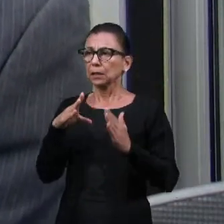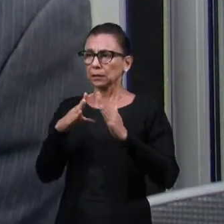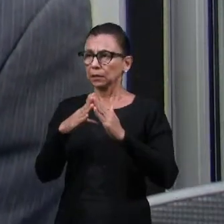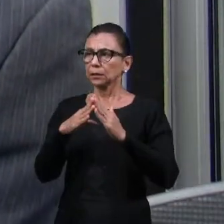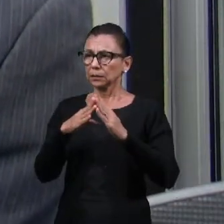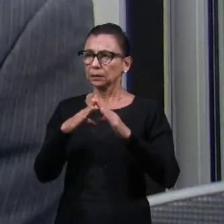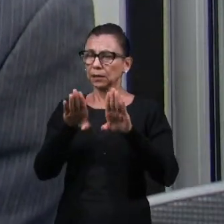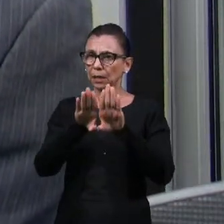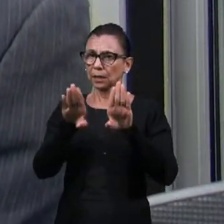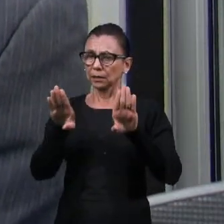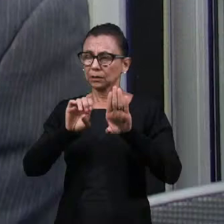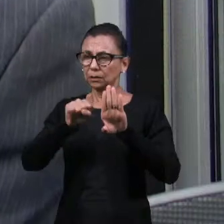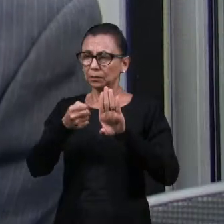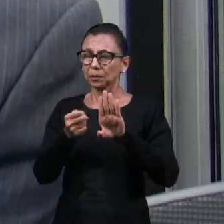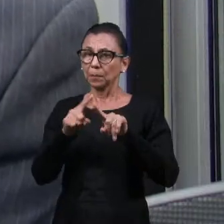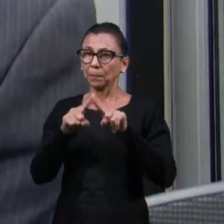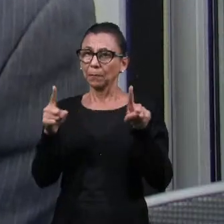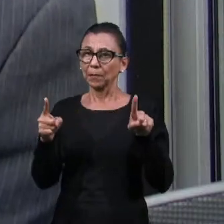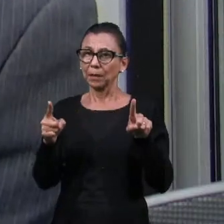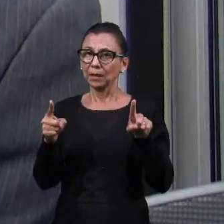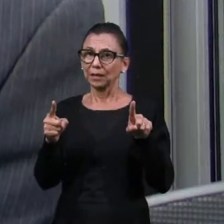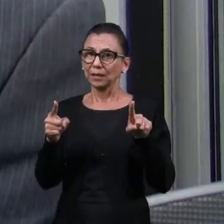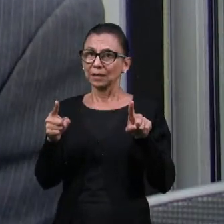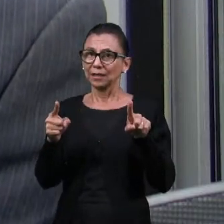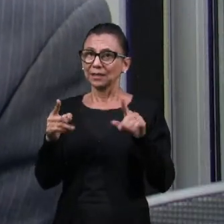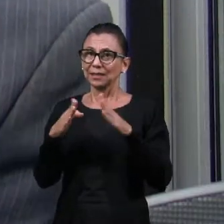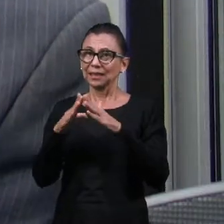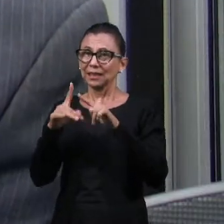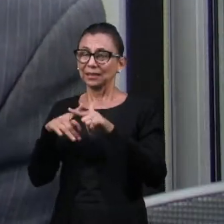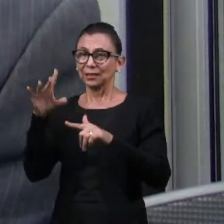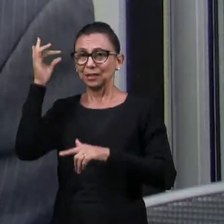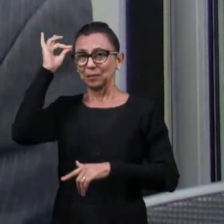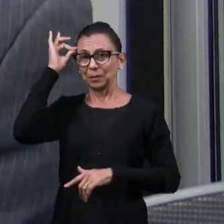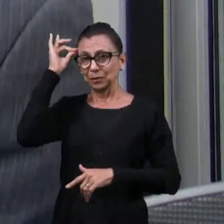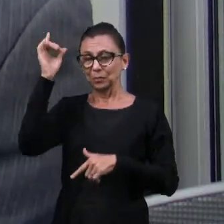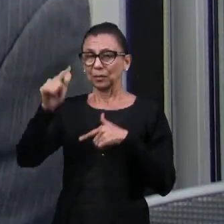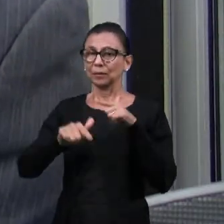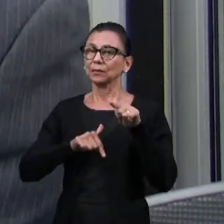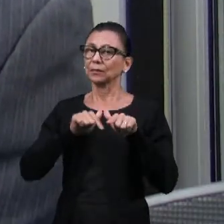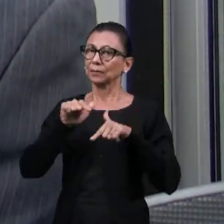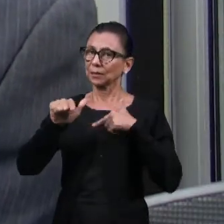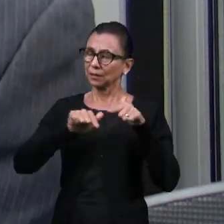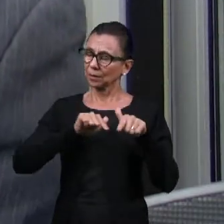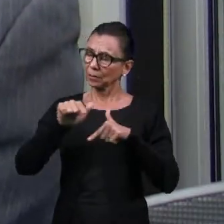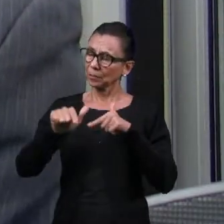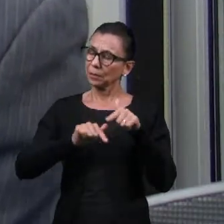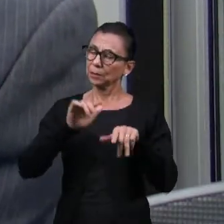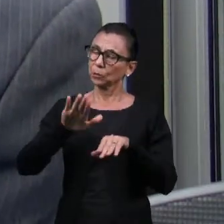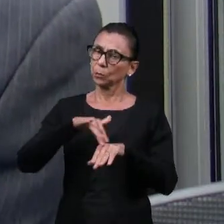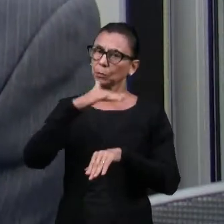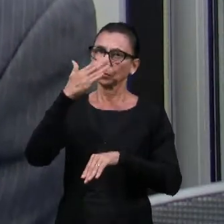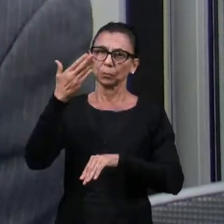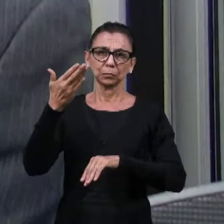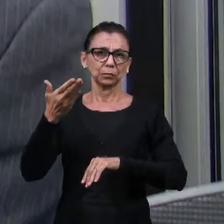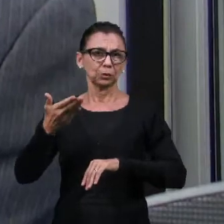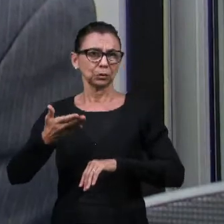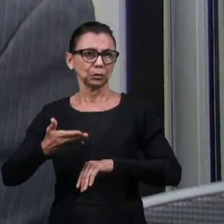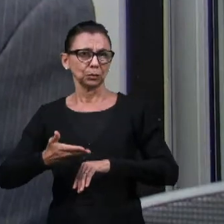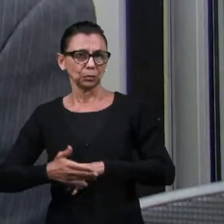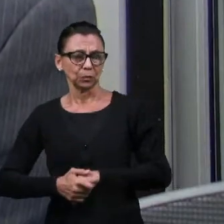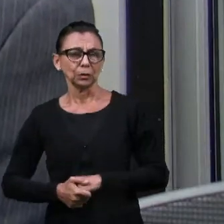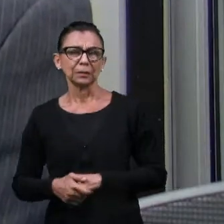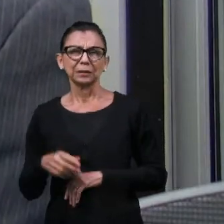a igreja espiritual estava trabalhando. Né? Trabalhando dia e noite, sem hora, muitas vezes começando cedo e